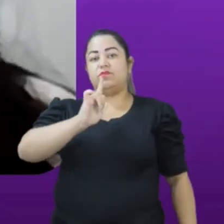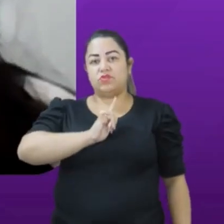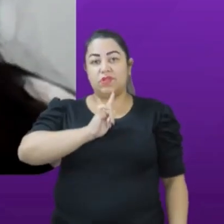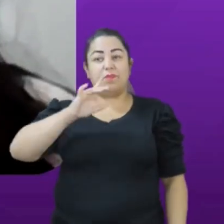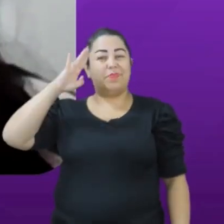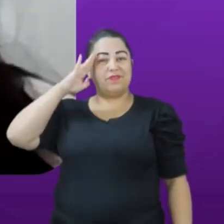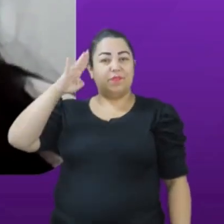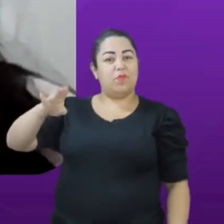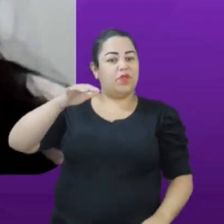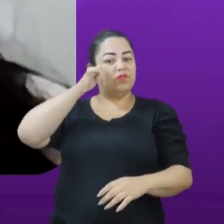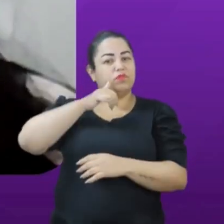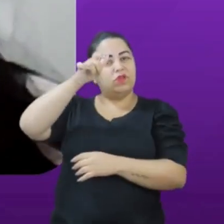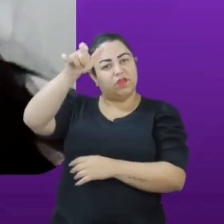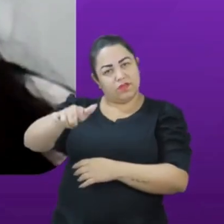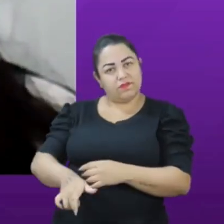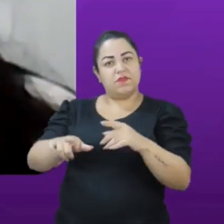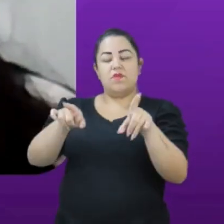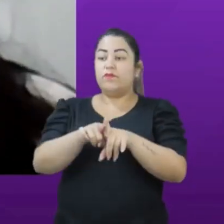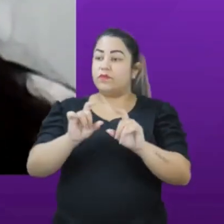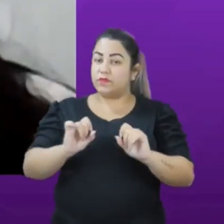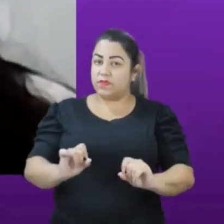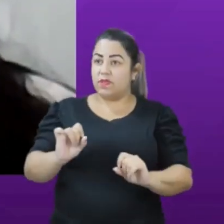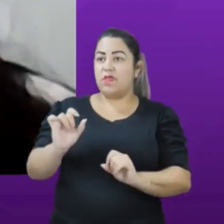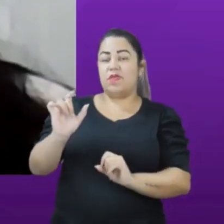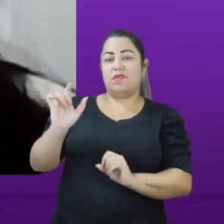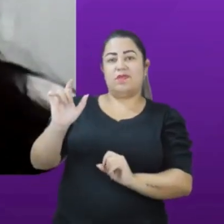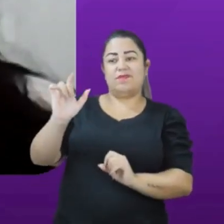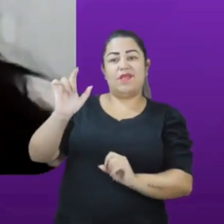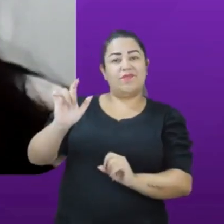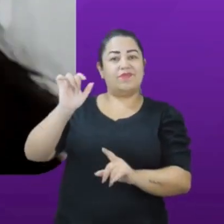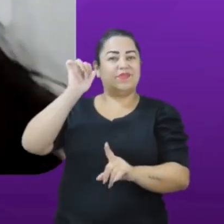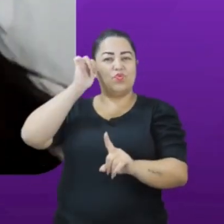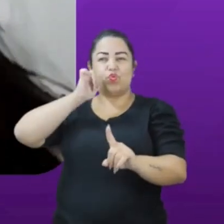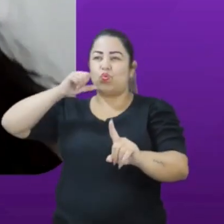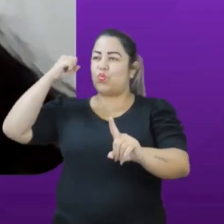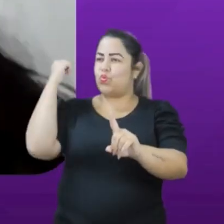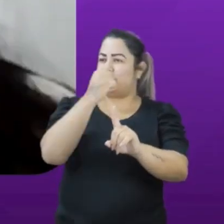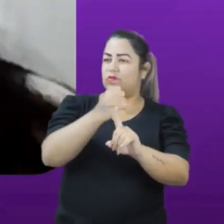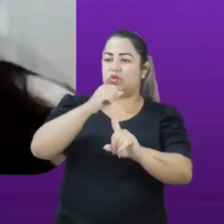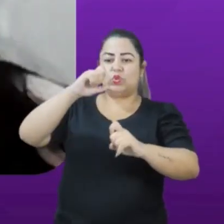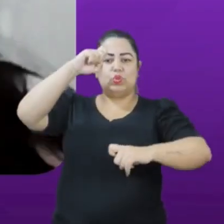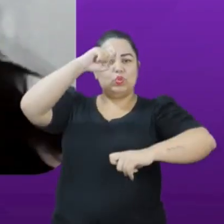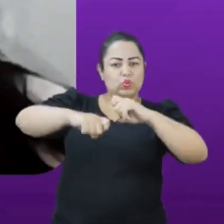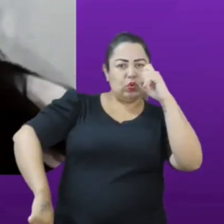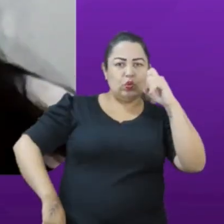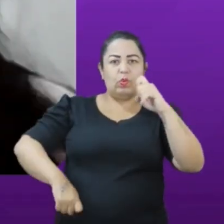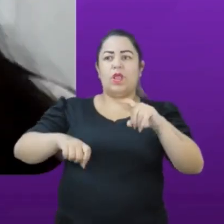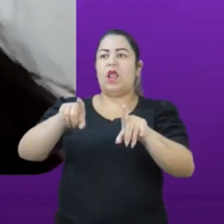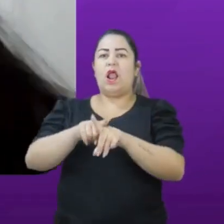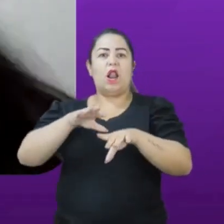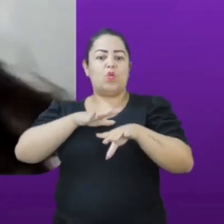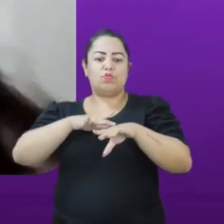principalmente, né, as mulheres vão ser vítimas de feminicídios, estupros e lesões corporais